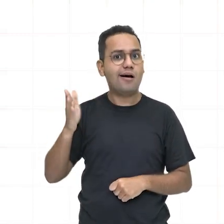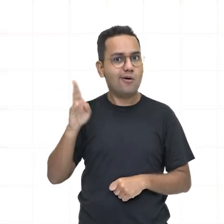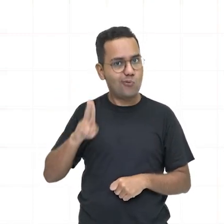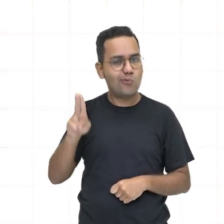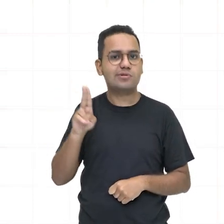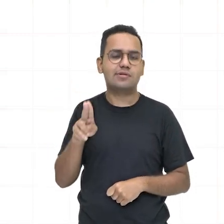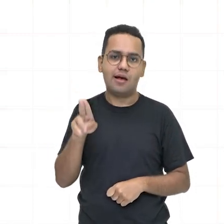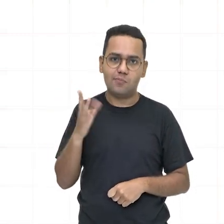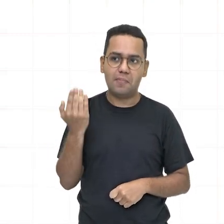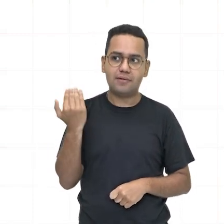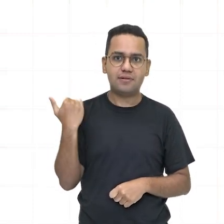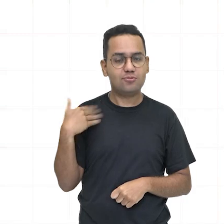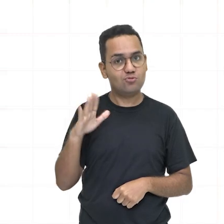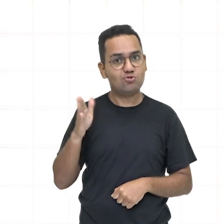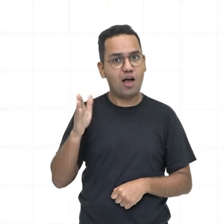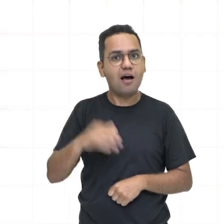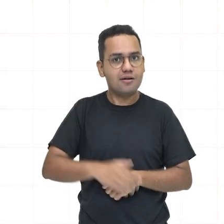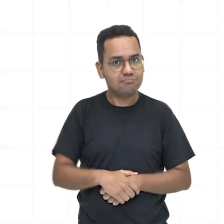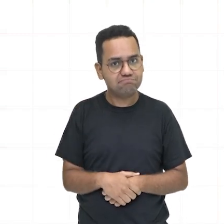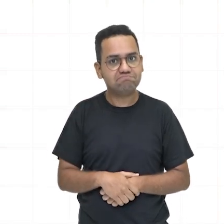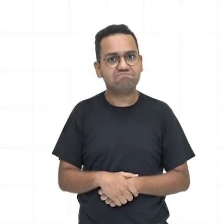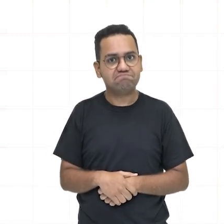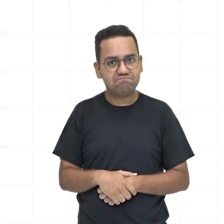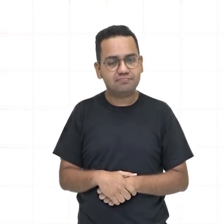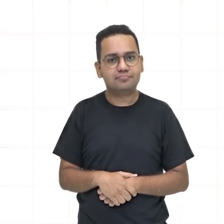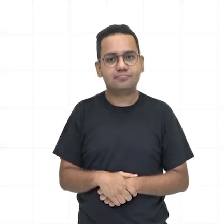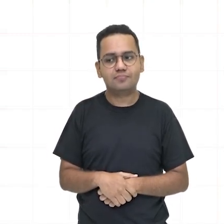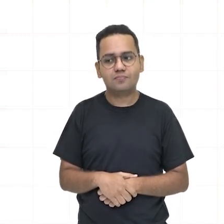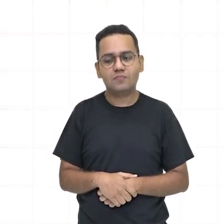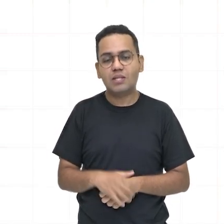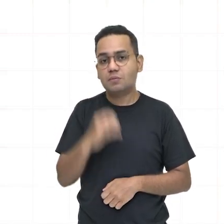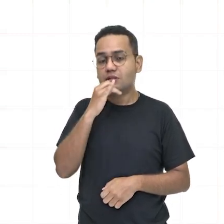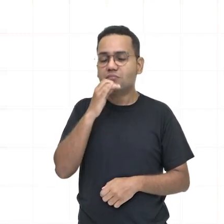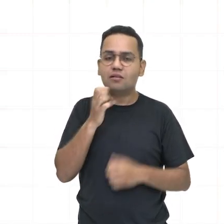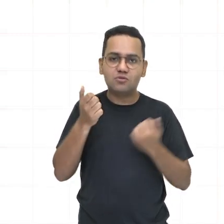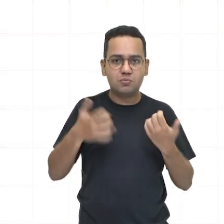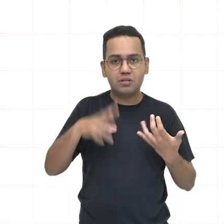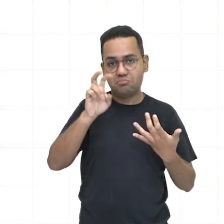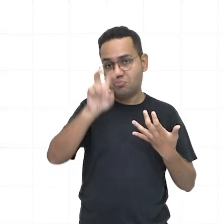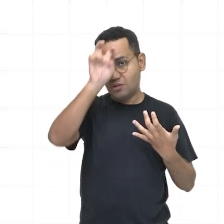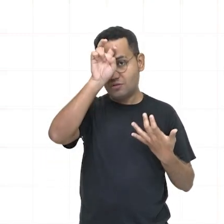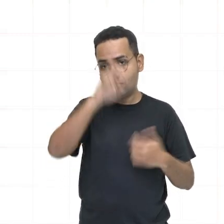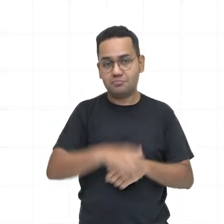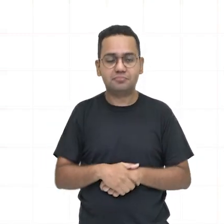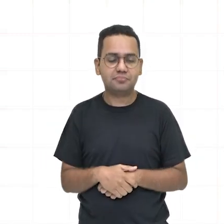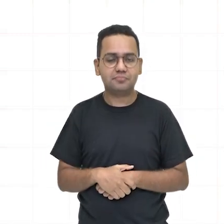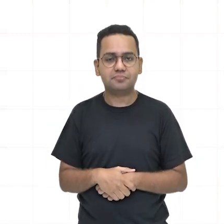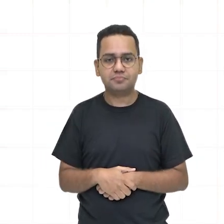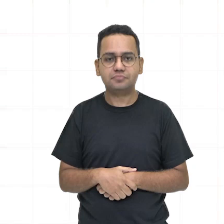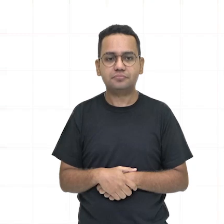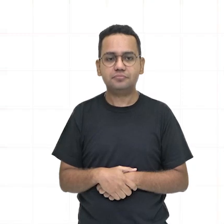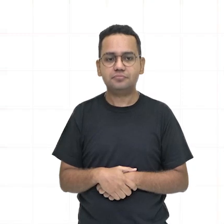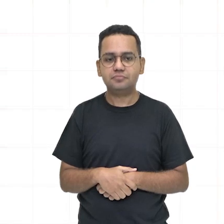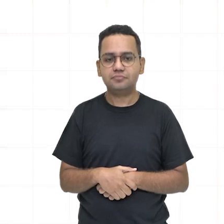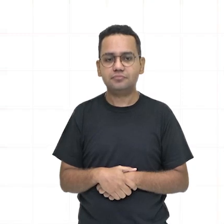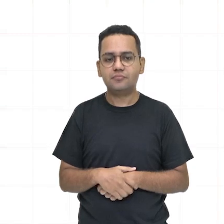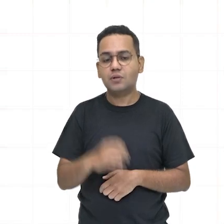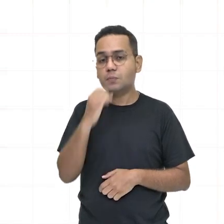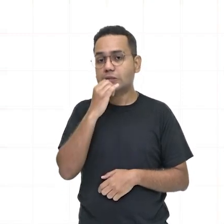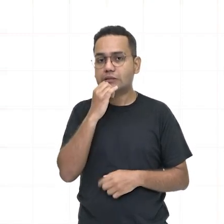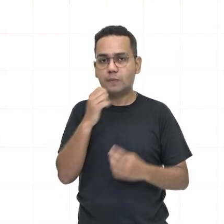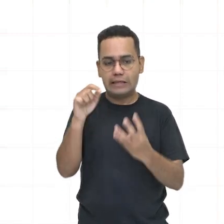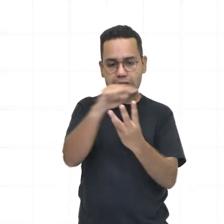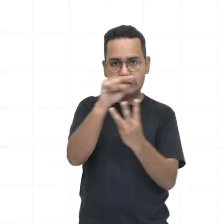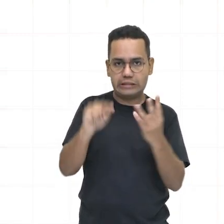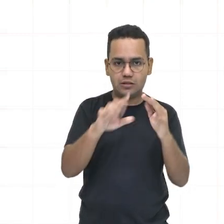muito tempo atrás. Então, eu estava falando do Egito antes, nós temos lá a possibilidade de que aquelas 3